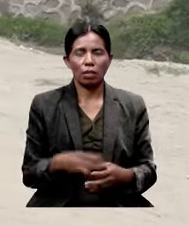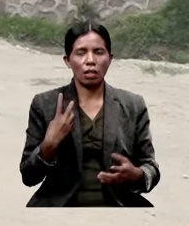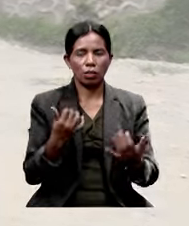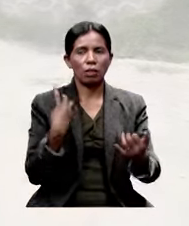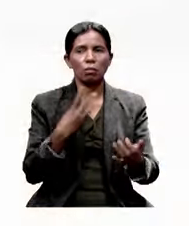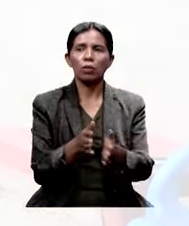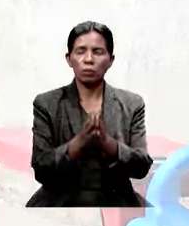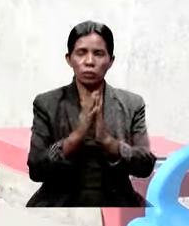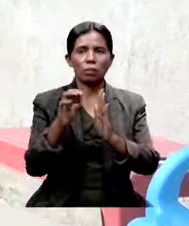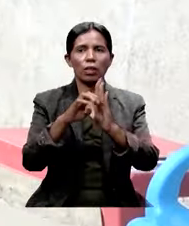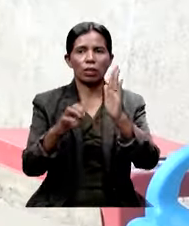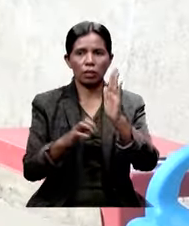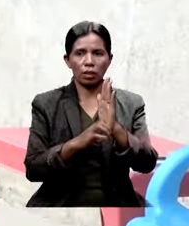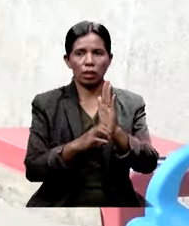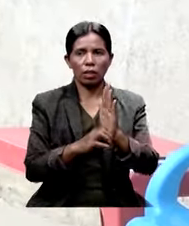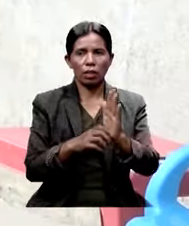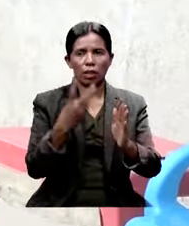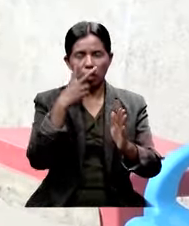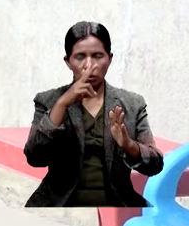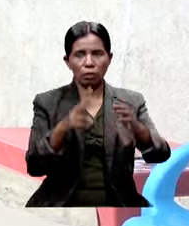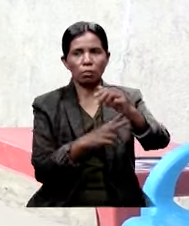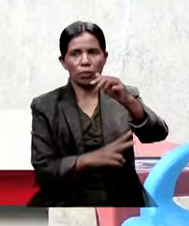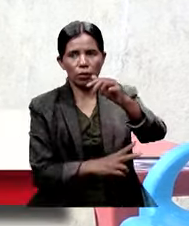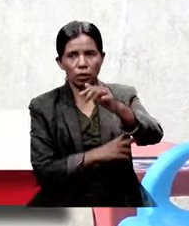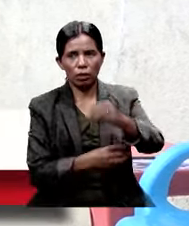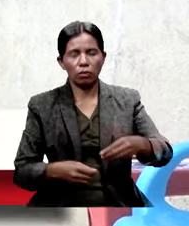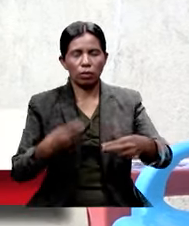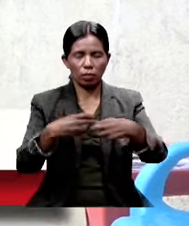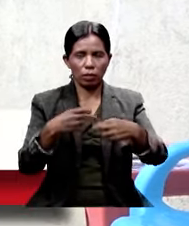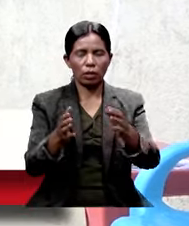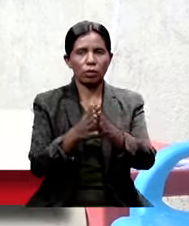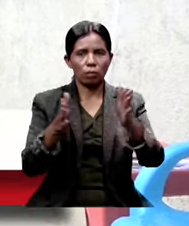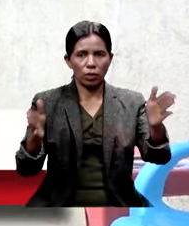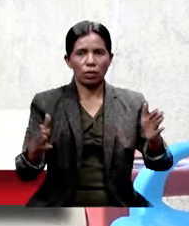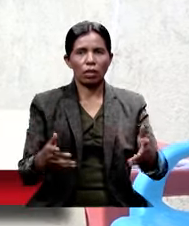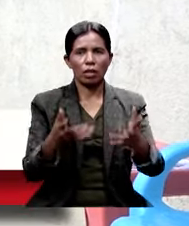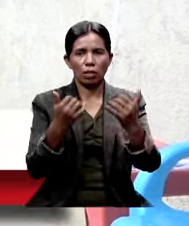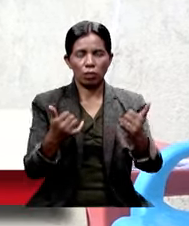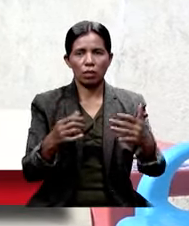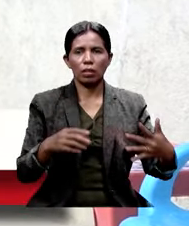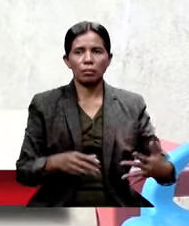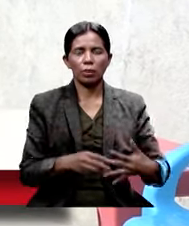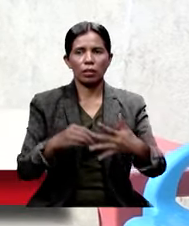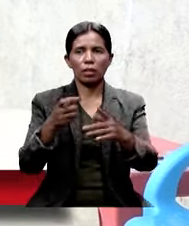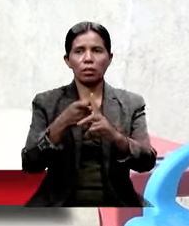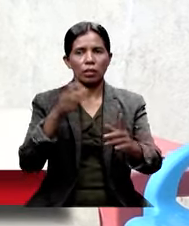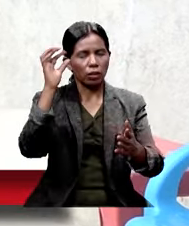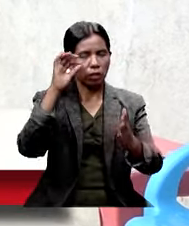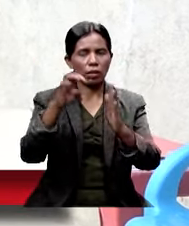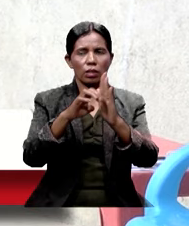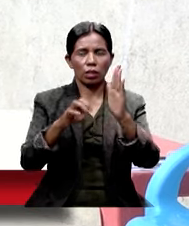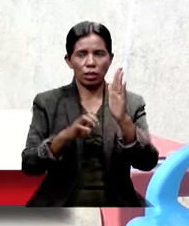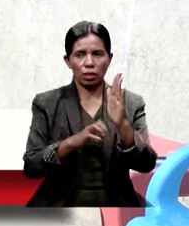estado, atutau matam ele fonte de nene, ameaça bot mais nene depois, agora Liliu, Rússio Liliu, ba secretário do Estado